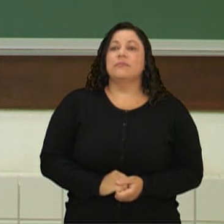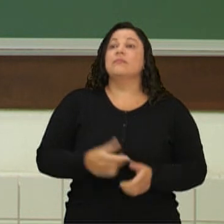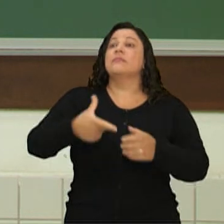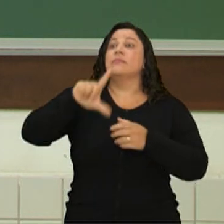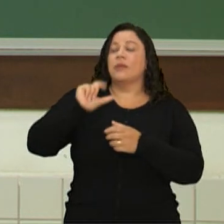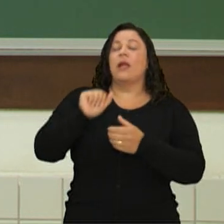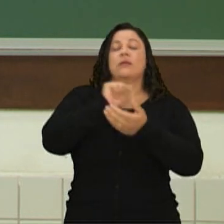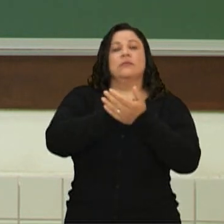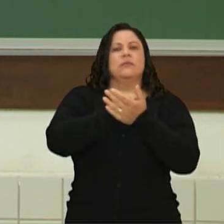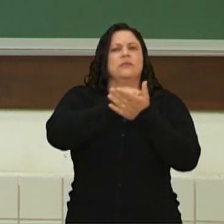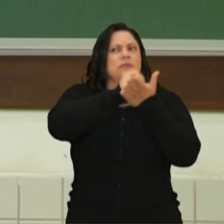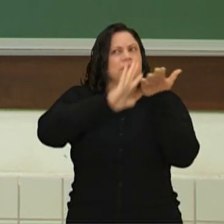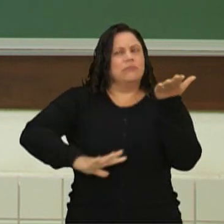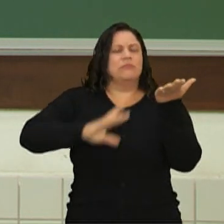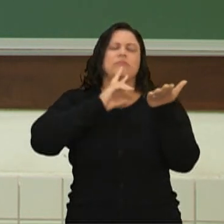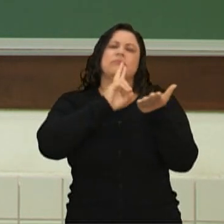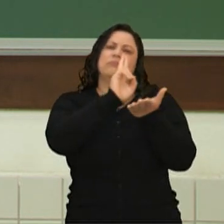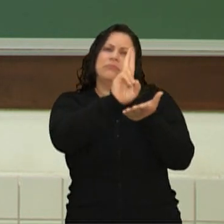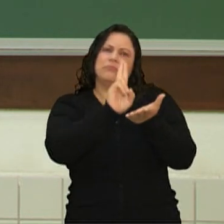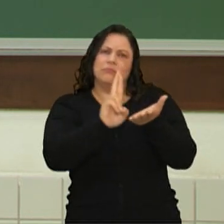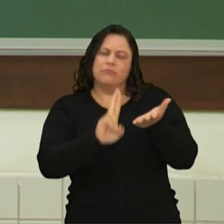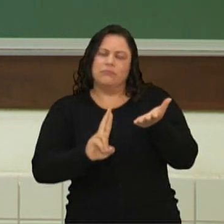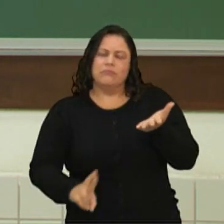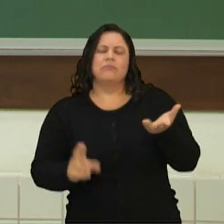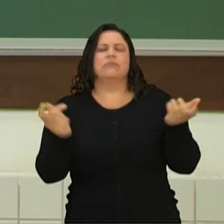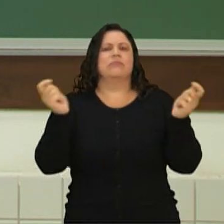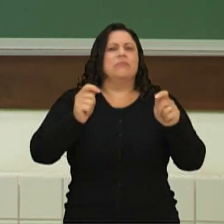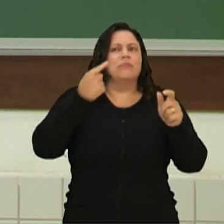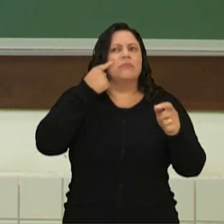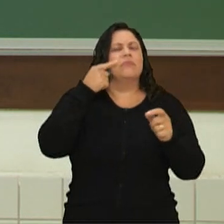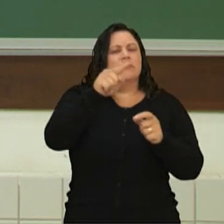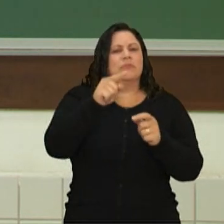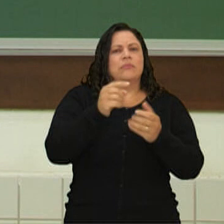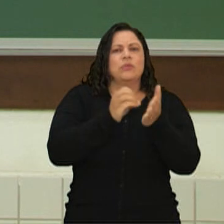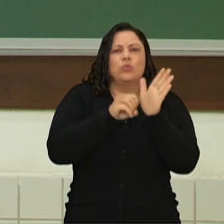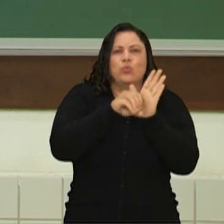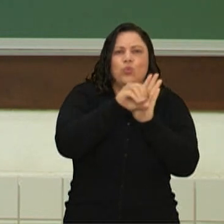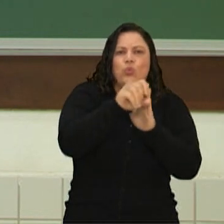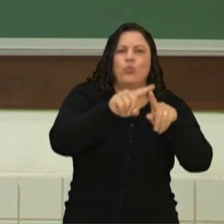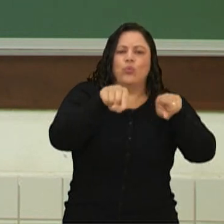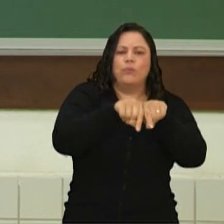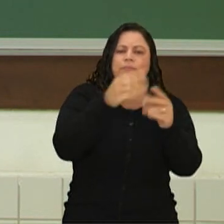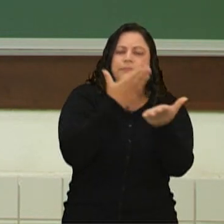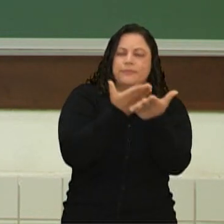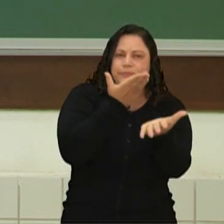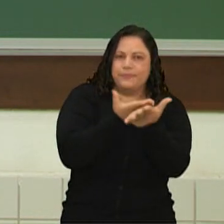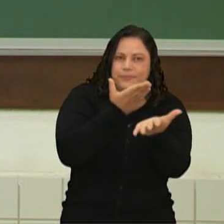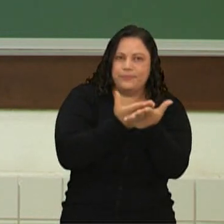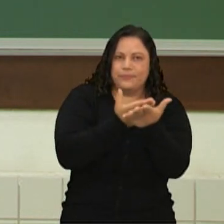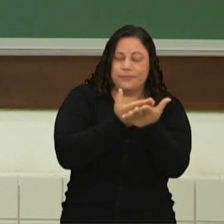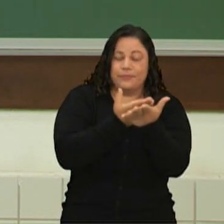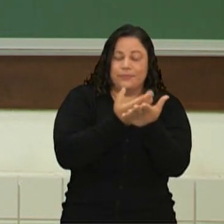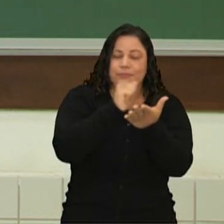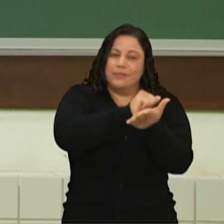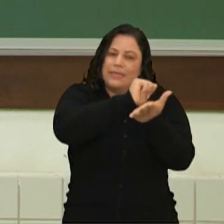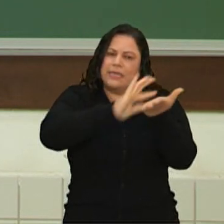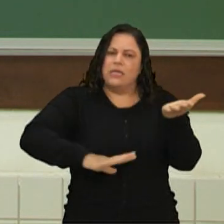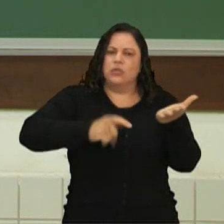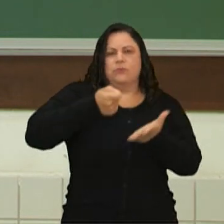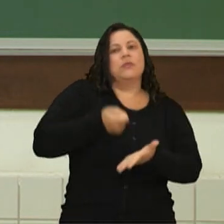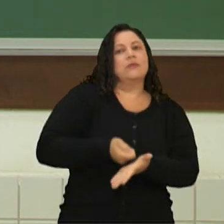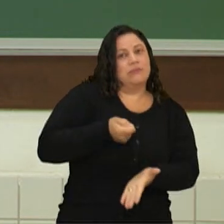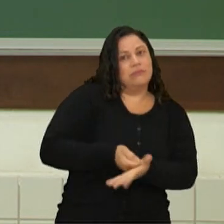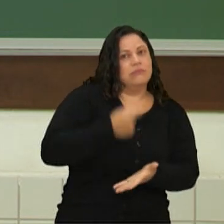fazer as atividades, não deixem de registrar a vossa frequência no Google Classroom, nas atividades obrigatórias. Quem não